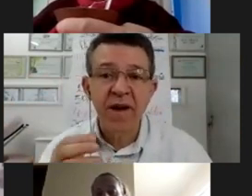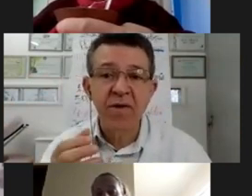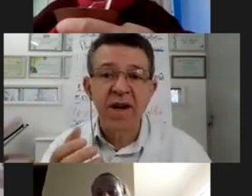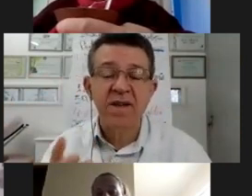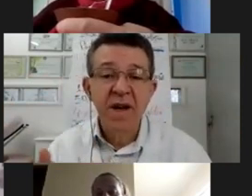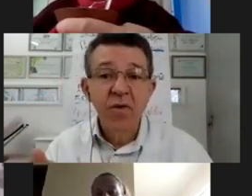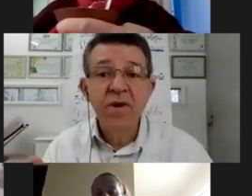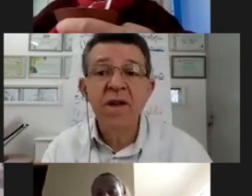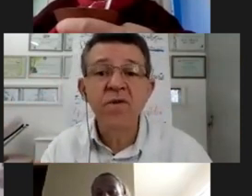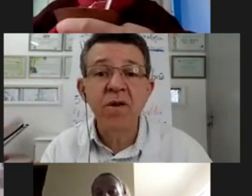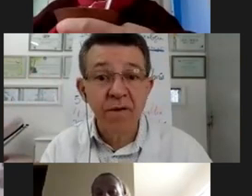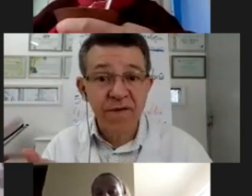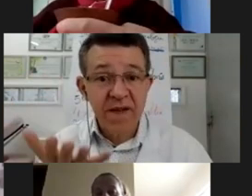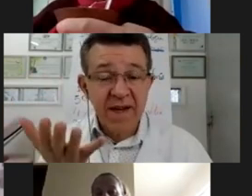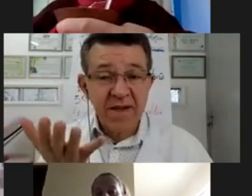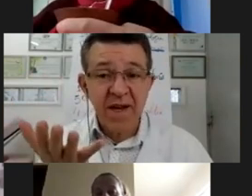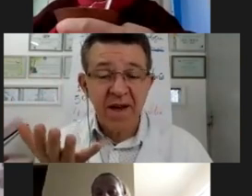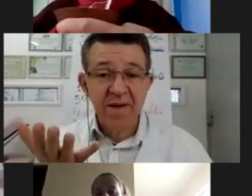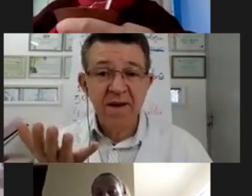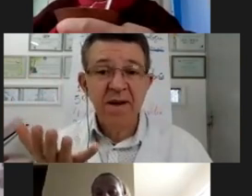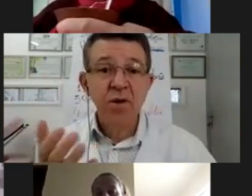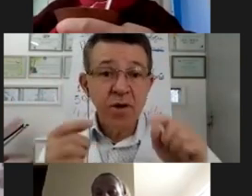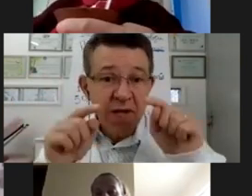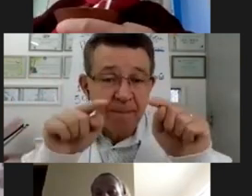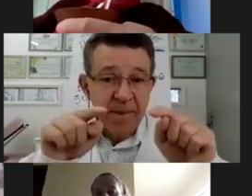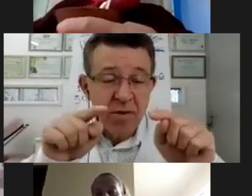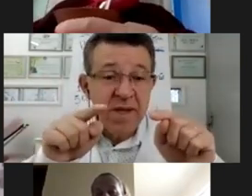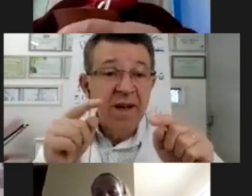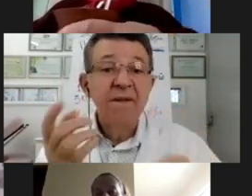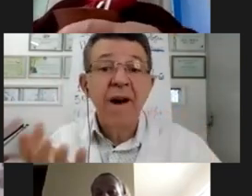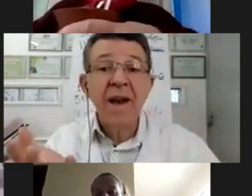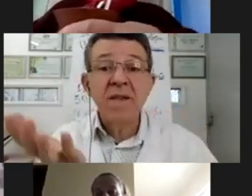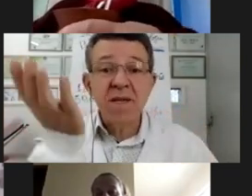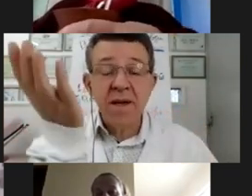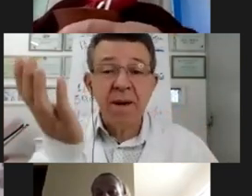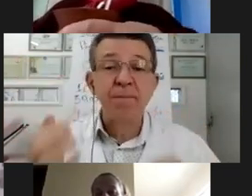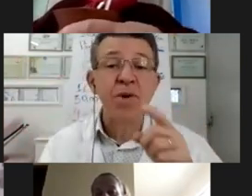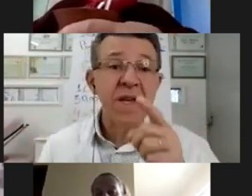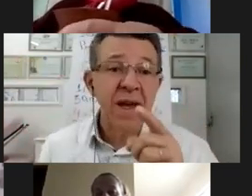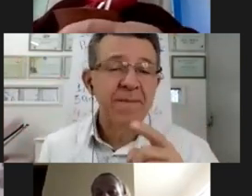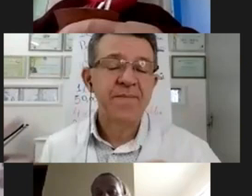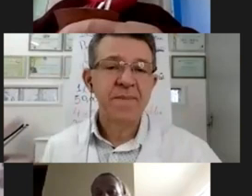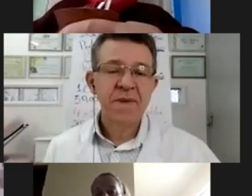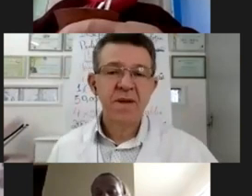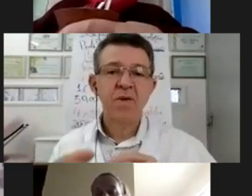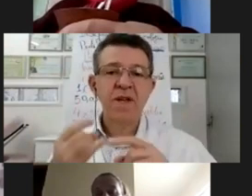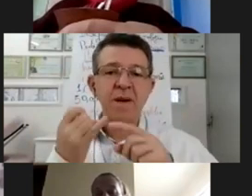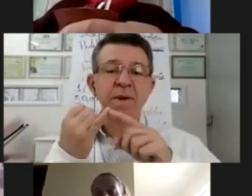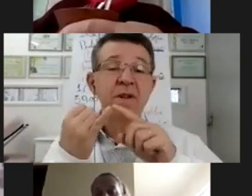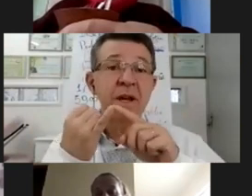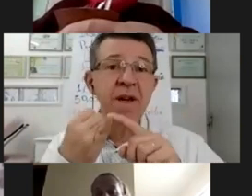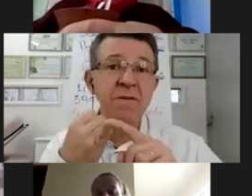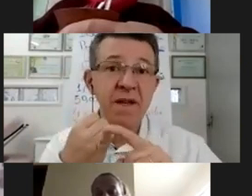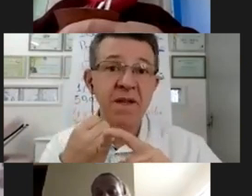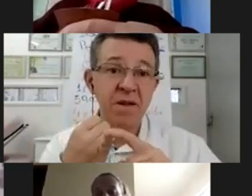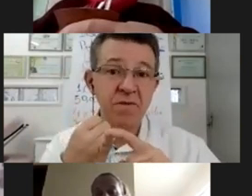um pouco aí, Lucas, o nível de confiança no terapeuta vai lá em cima. Por quê? O